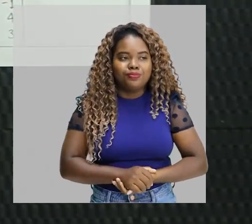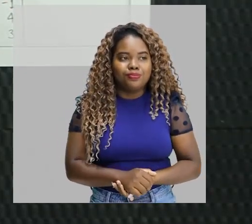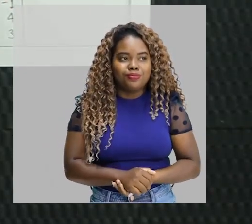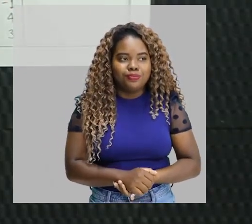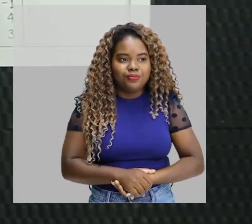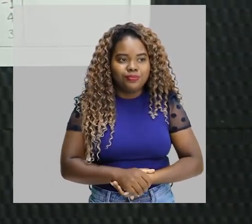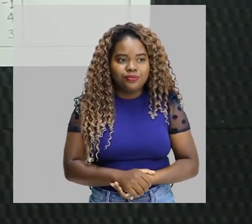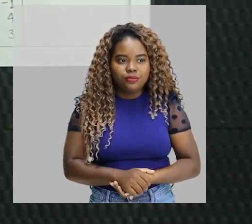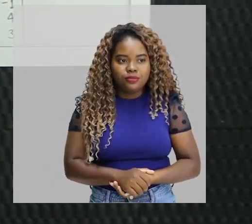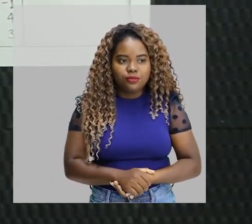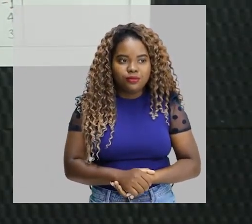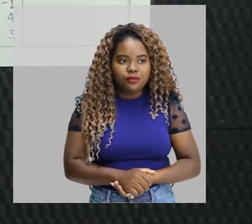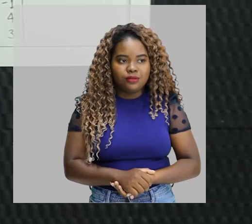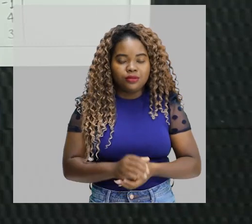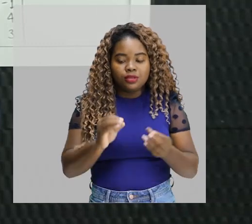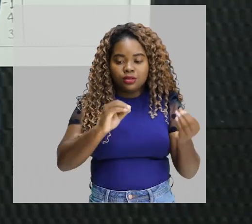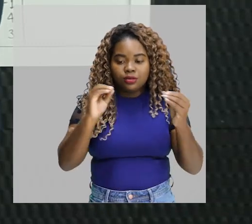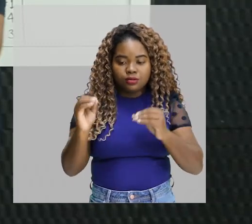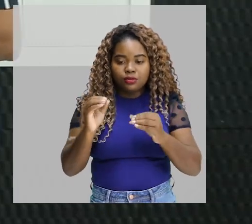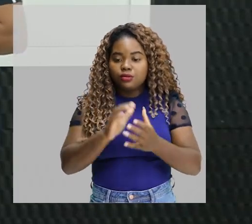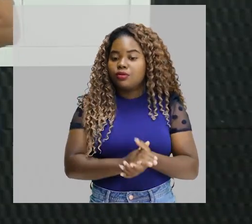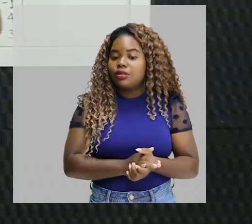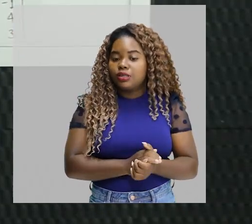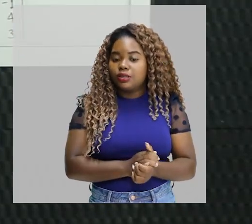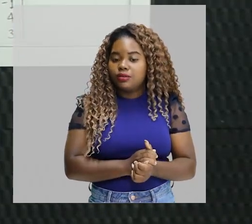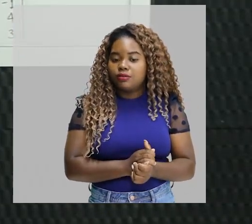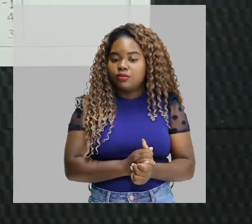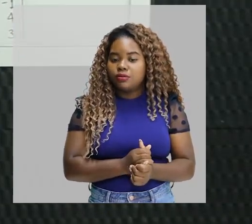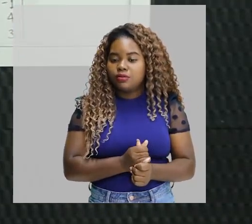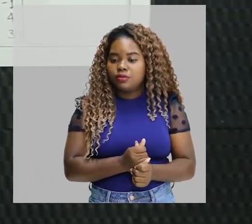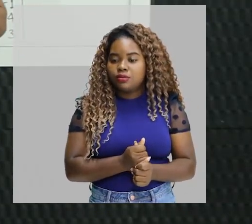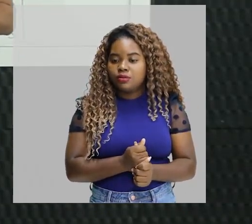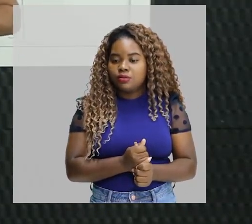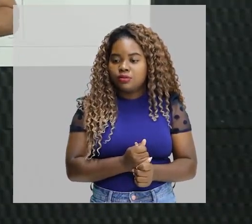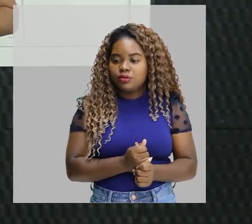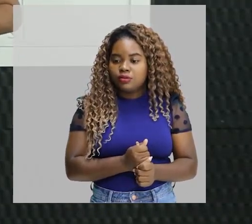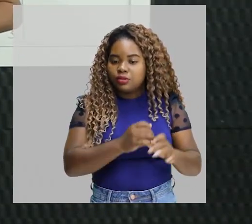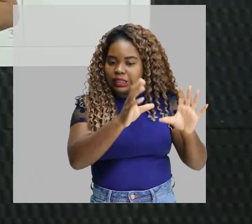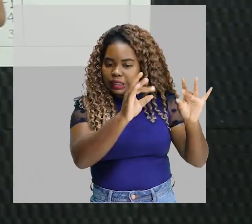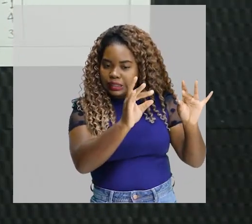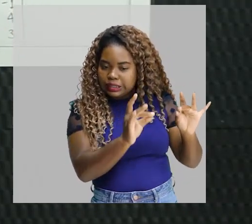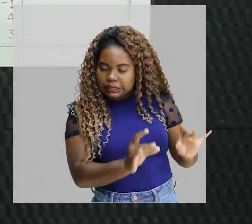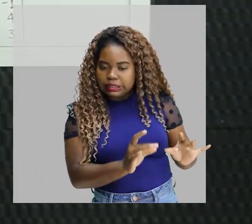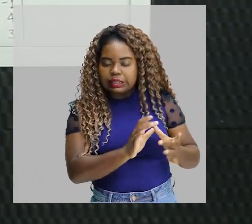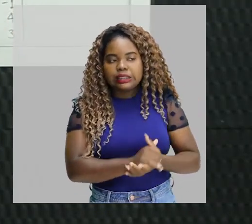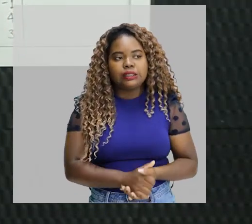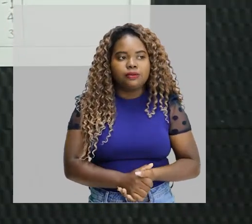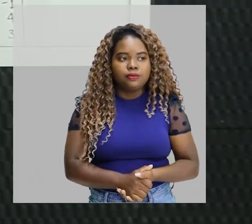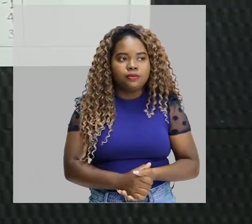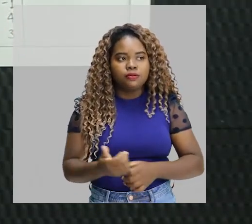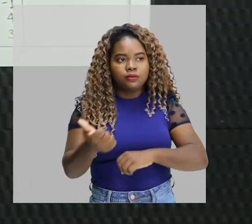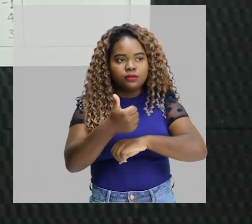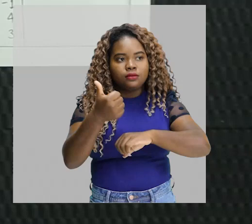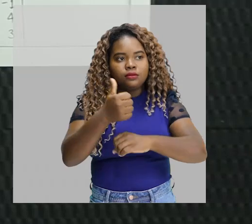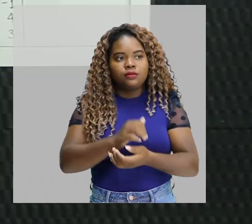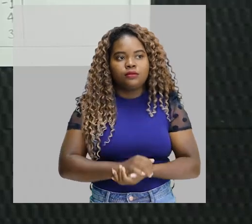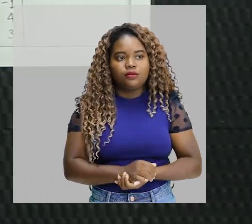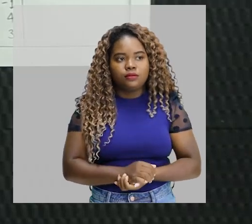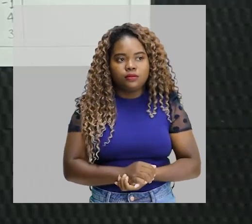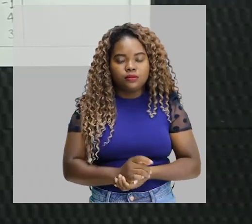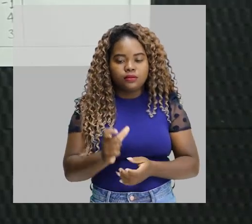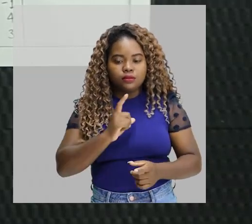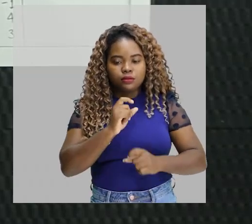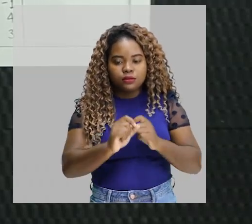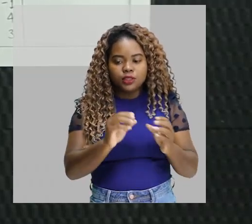beleza turma então vamos lá aqui eu coloquei um passo a passo né Essa primeira que a gente vai analisar aqui um passo a passo primeiro escrevemos